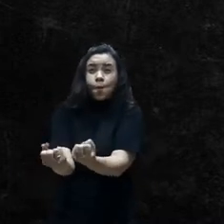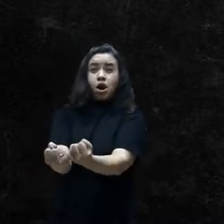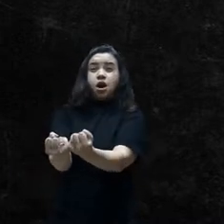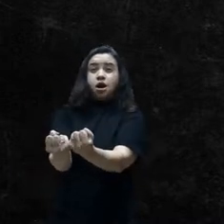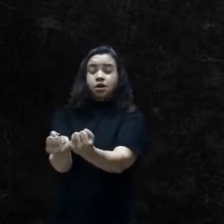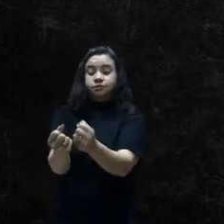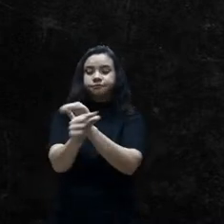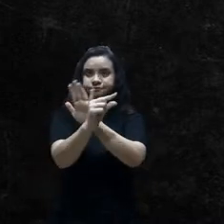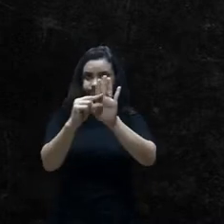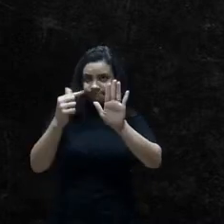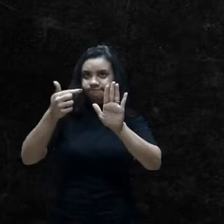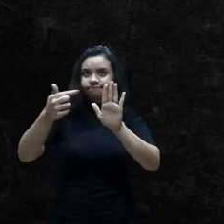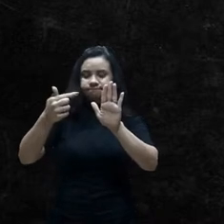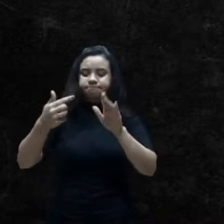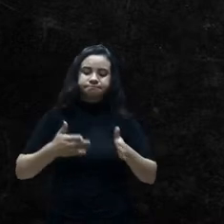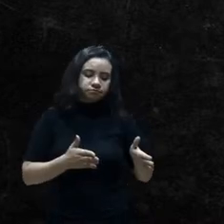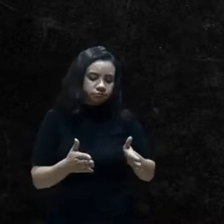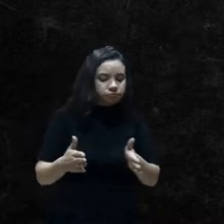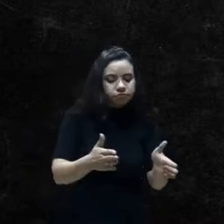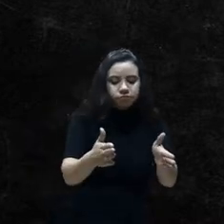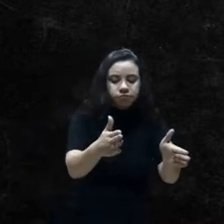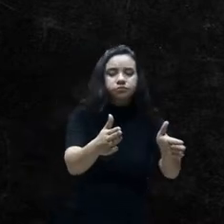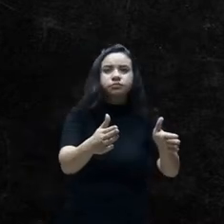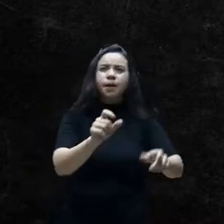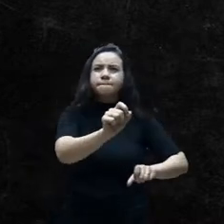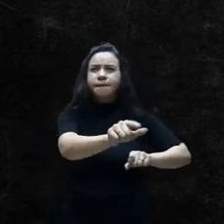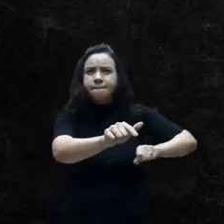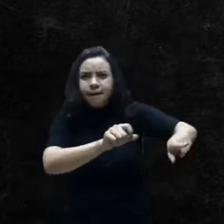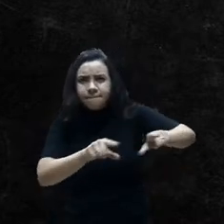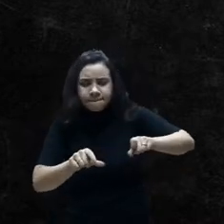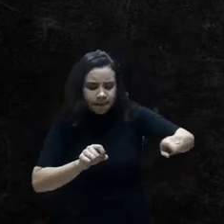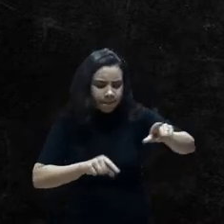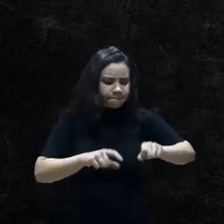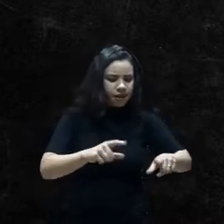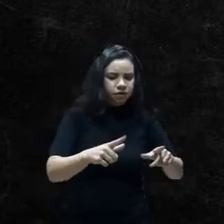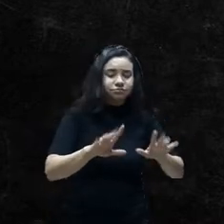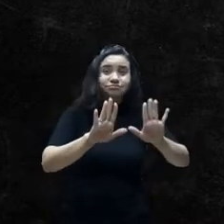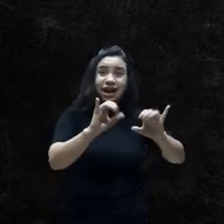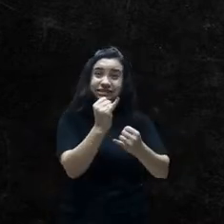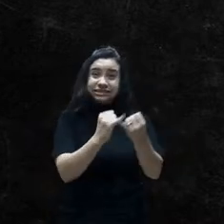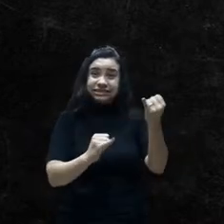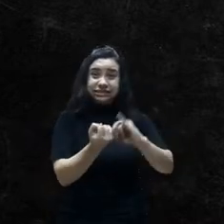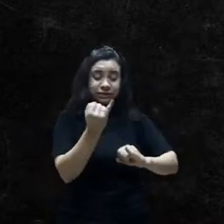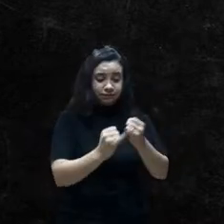Versículo 7. A outra caiu no meio dos espinhos, e os